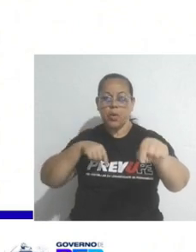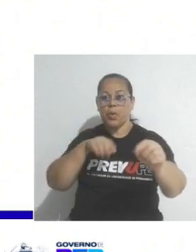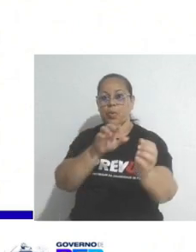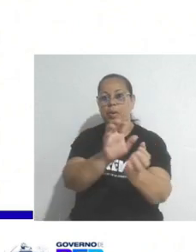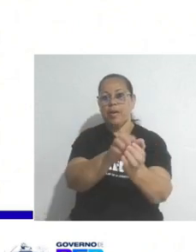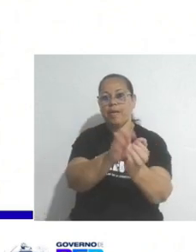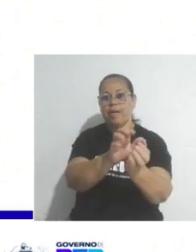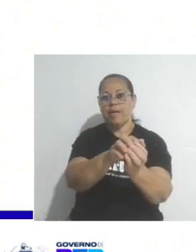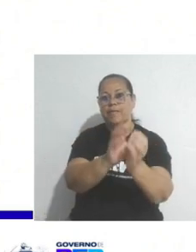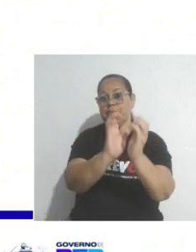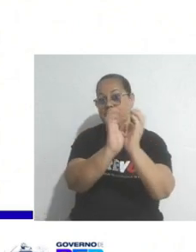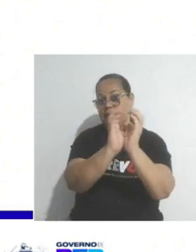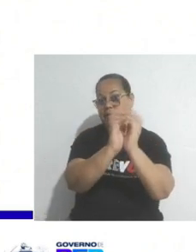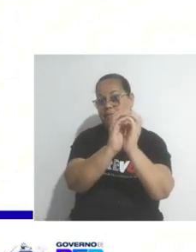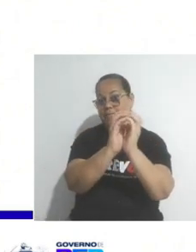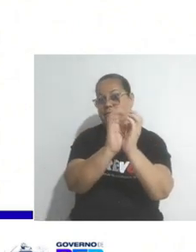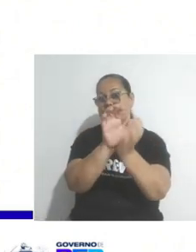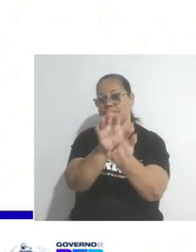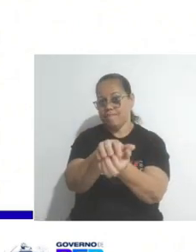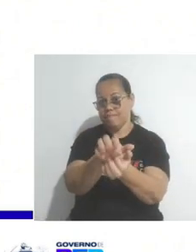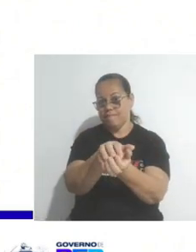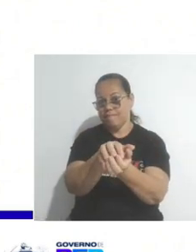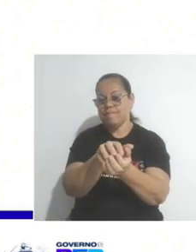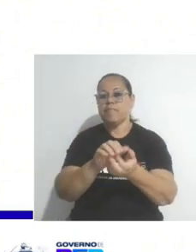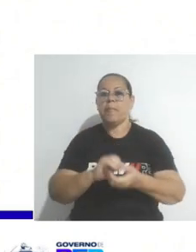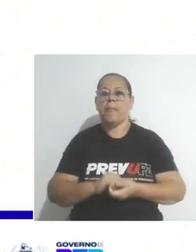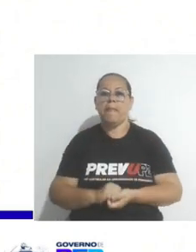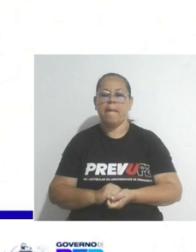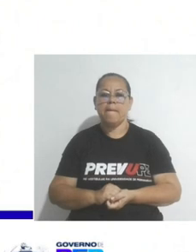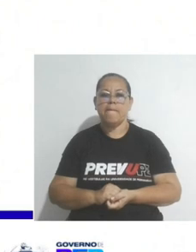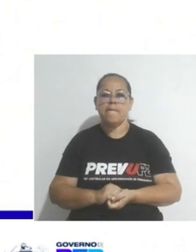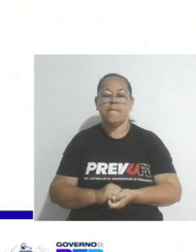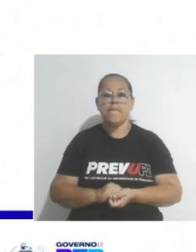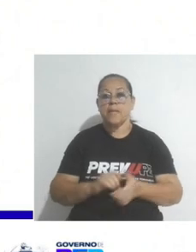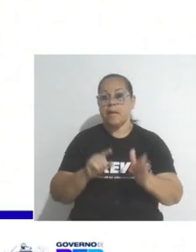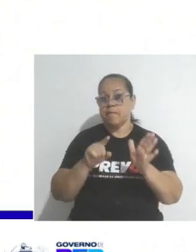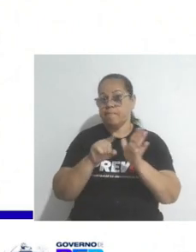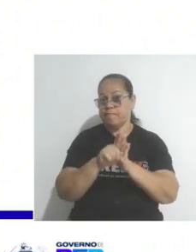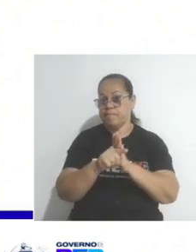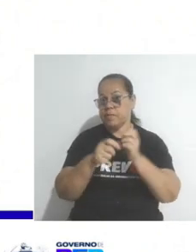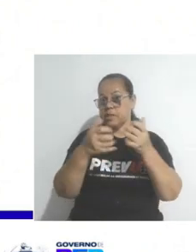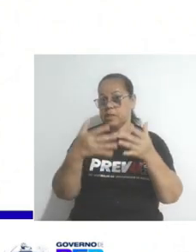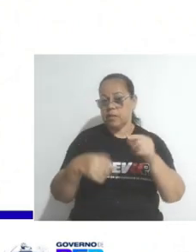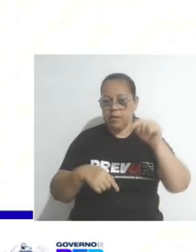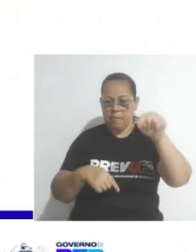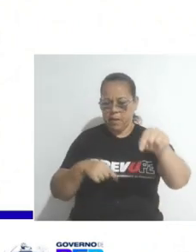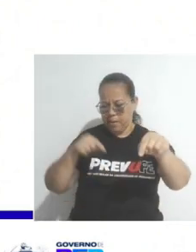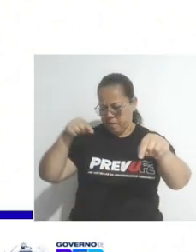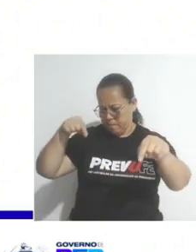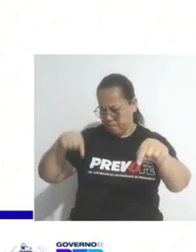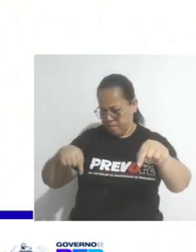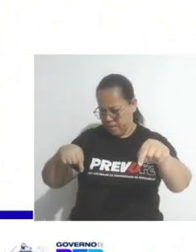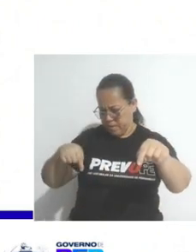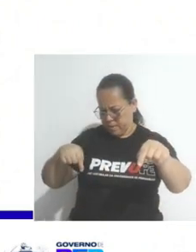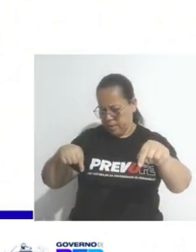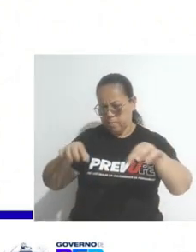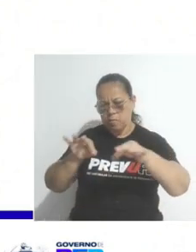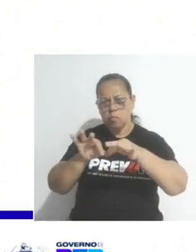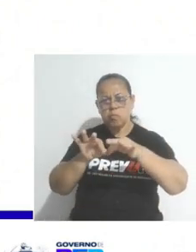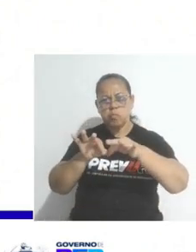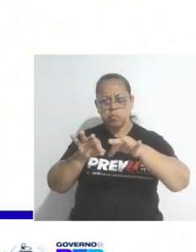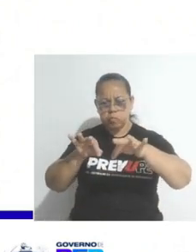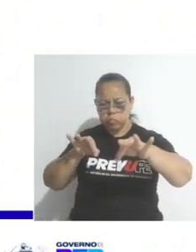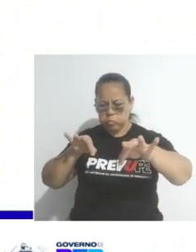de Recife em Pernambuco a questão afirma estes pontos estão distantes